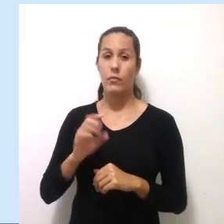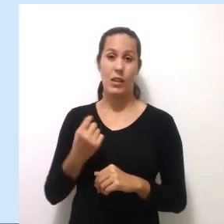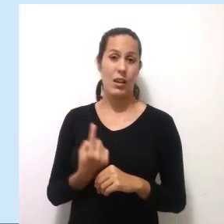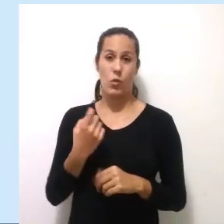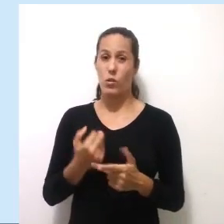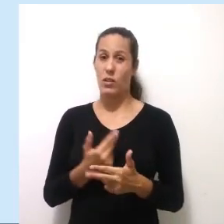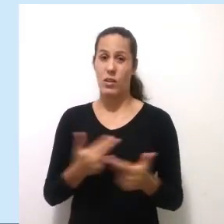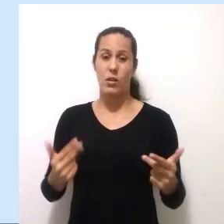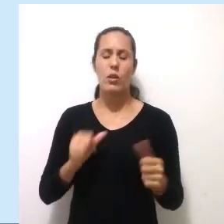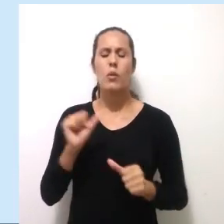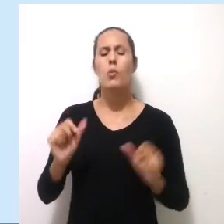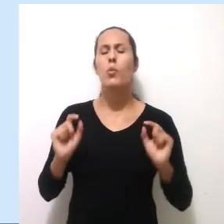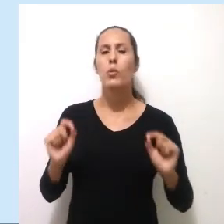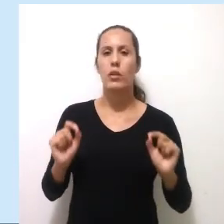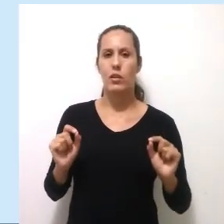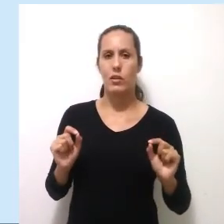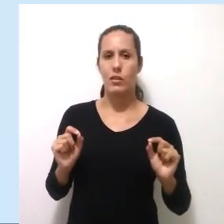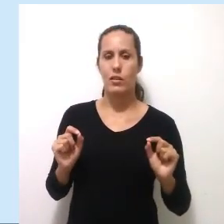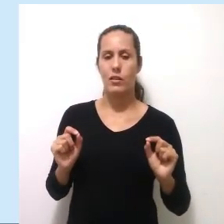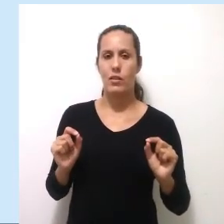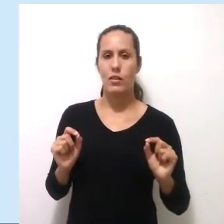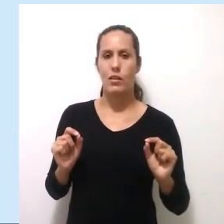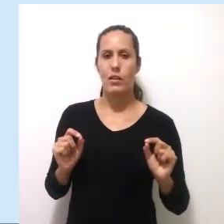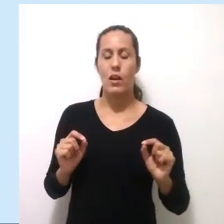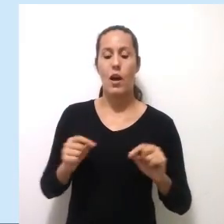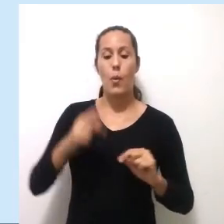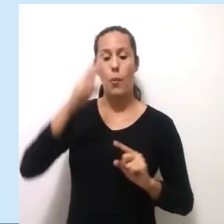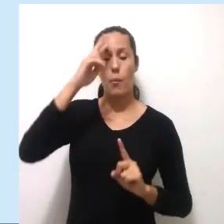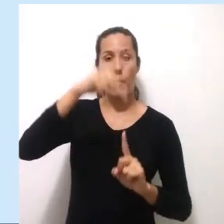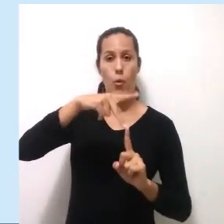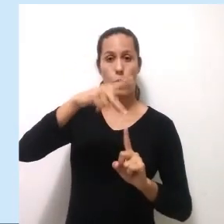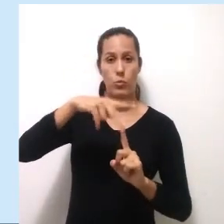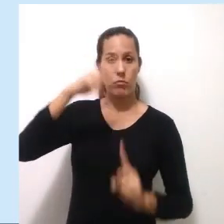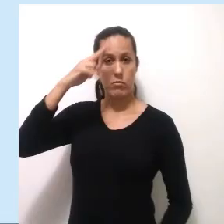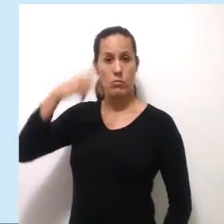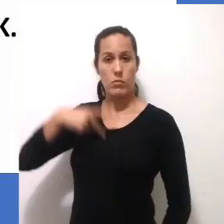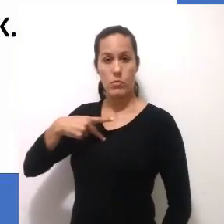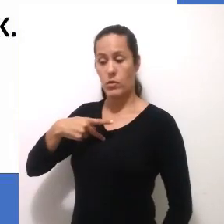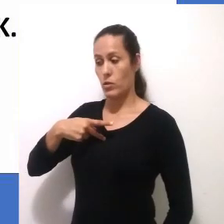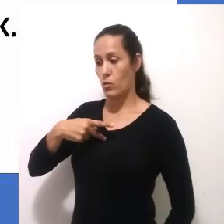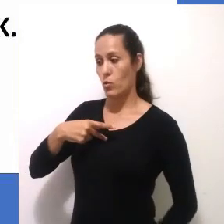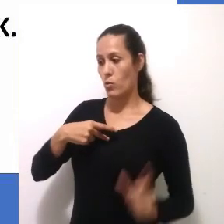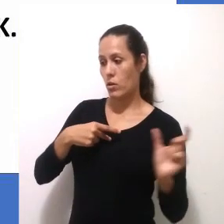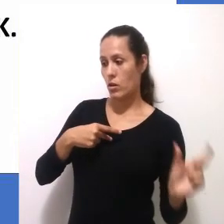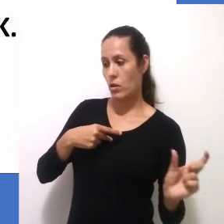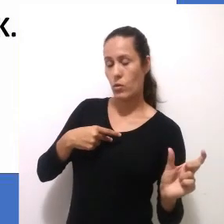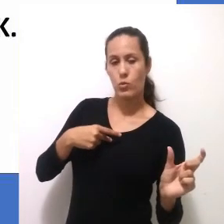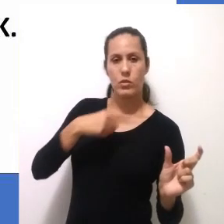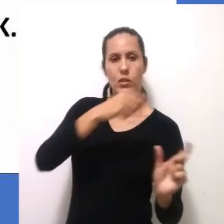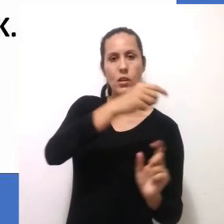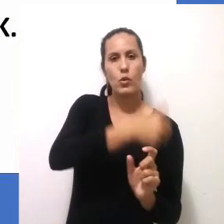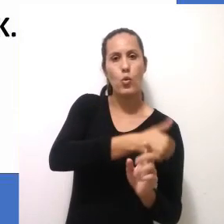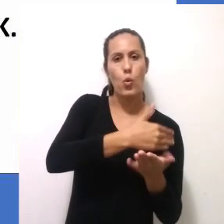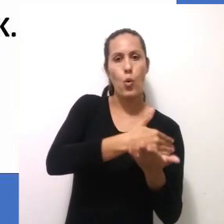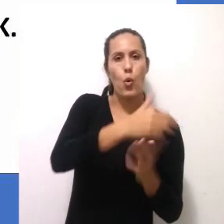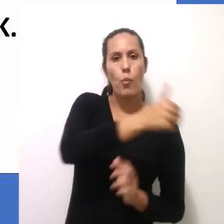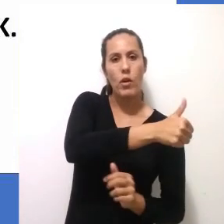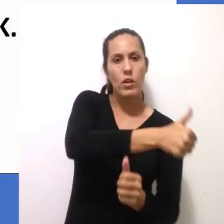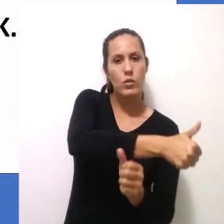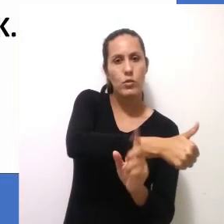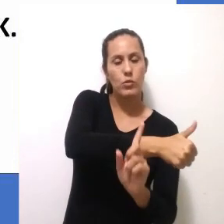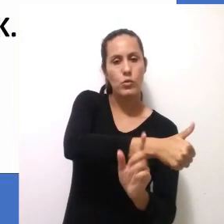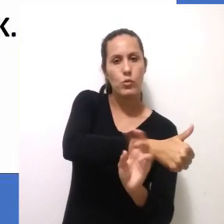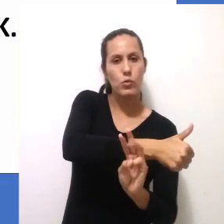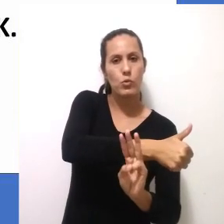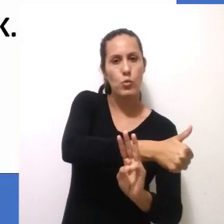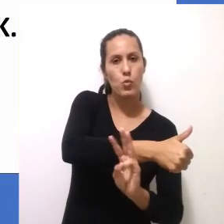A única coisa que muda é a ordem do pronome pessoal, que ele muda aí para